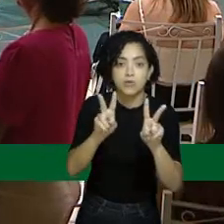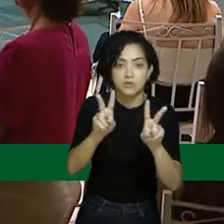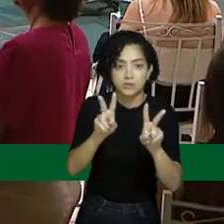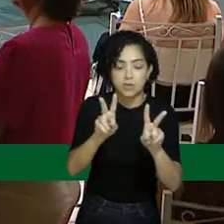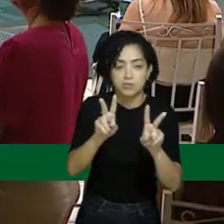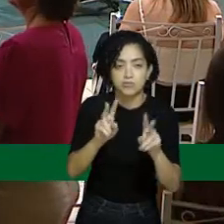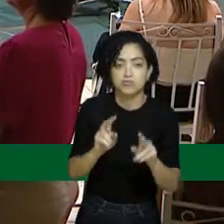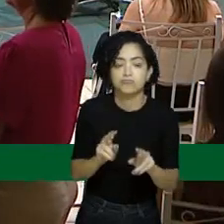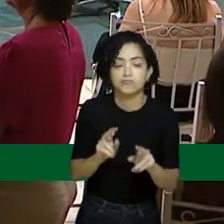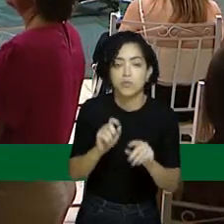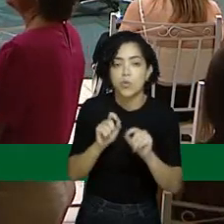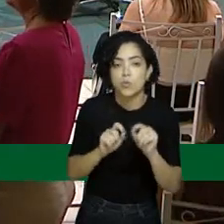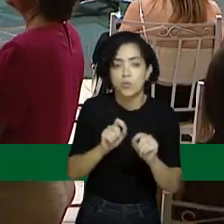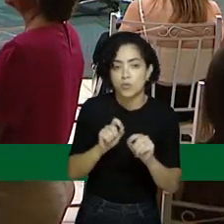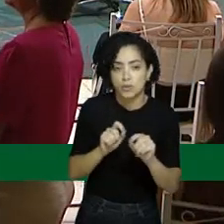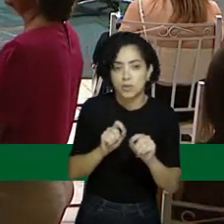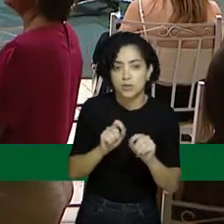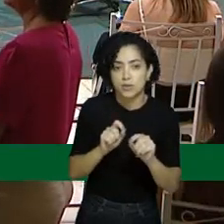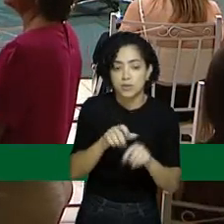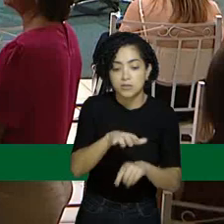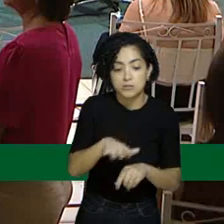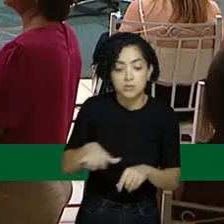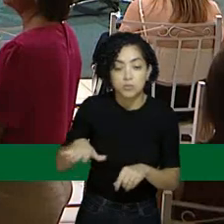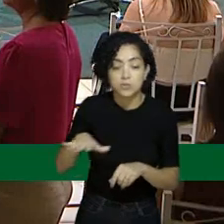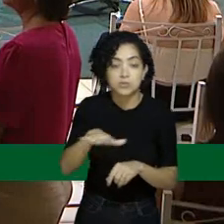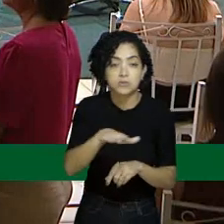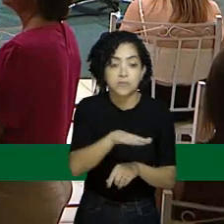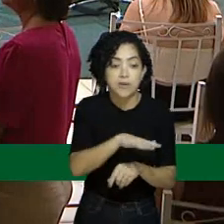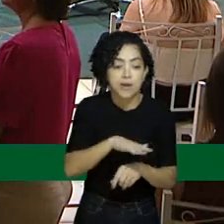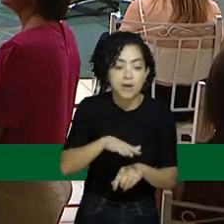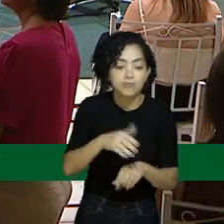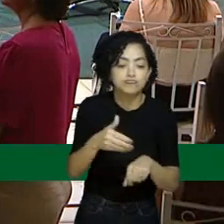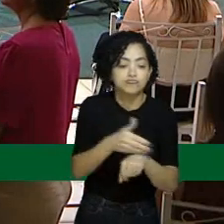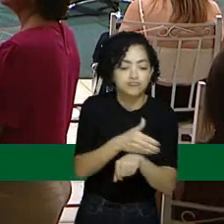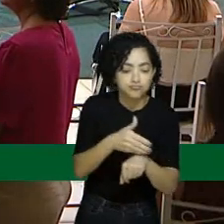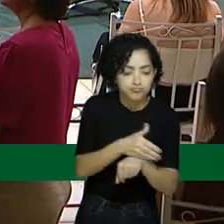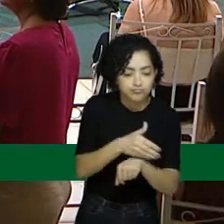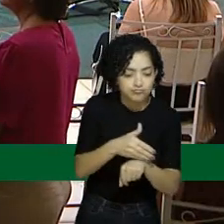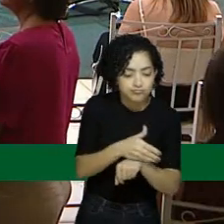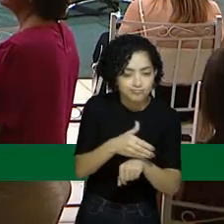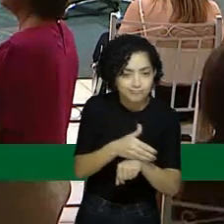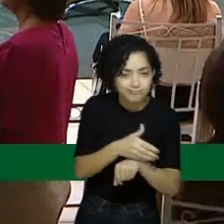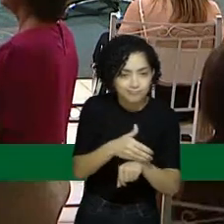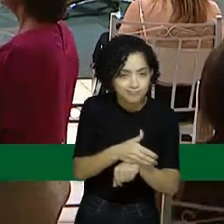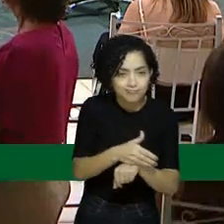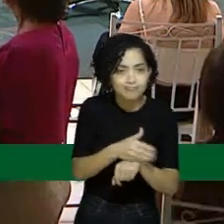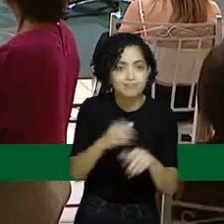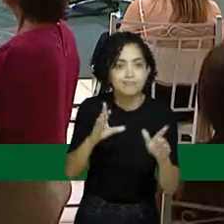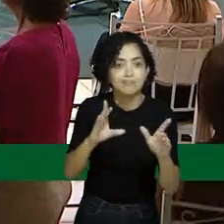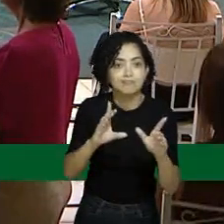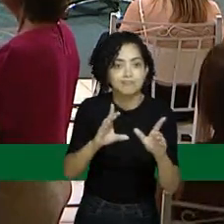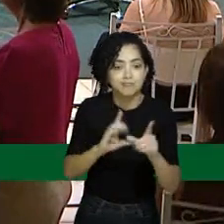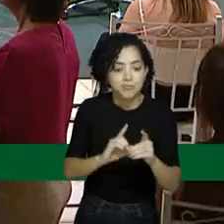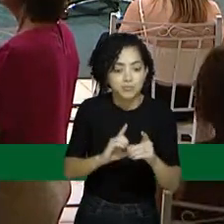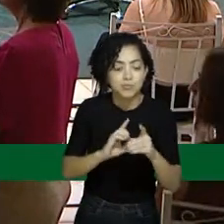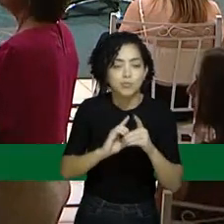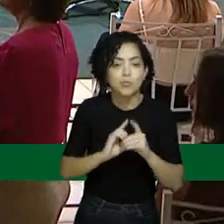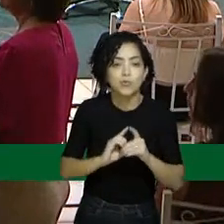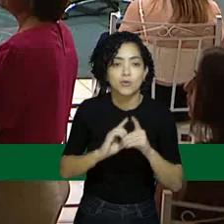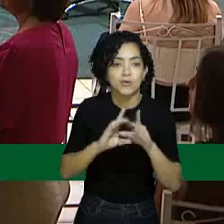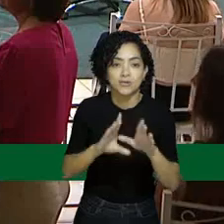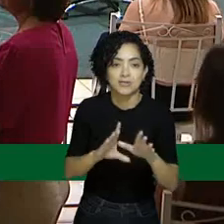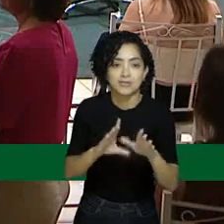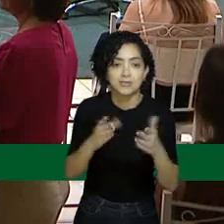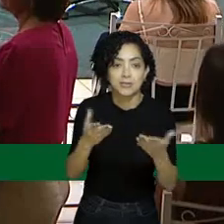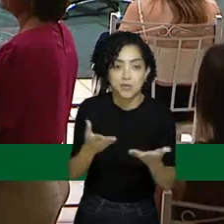no sentido de que são espaços de participação, de democracia e aonde